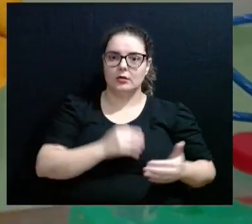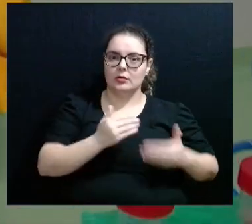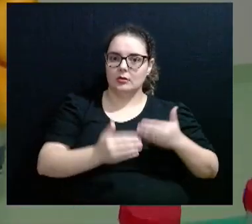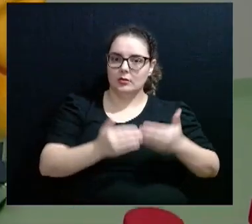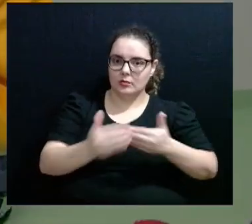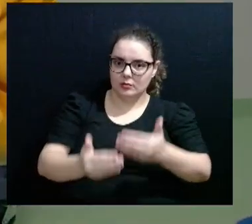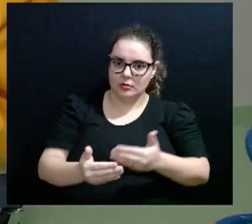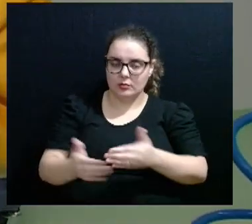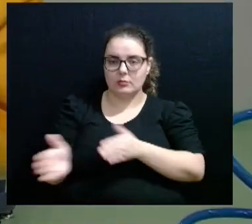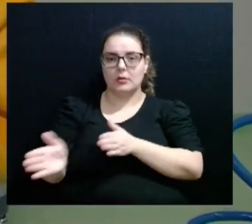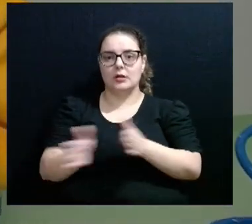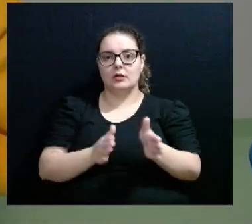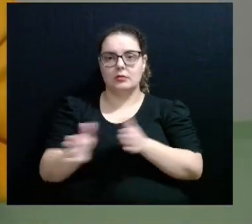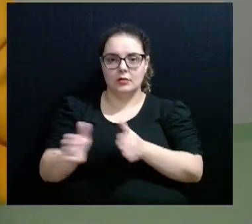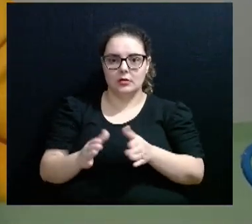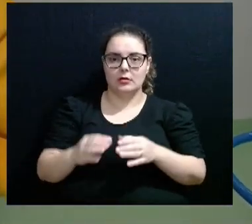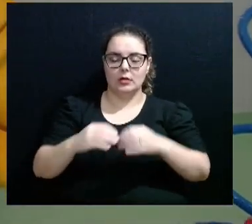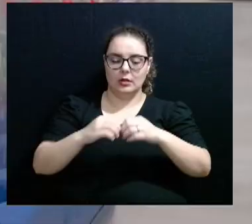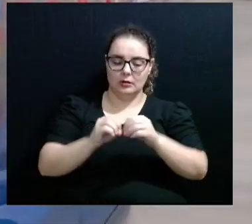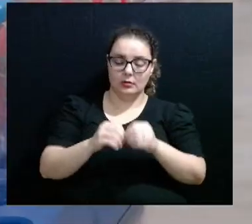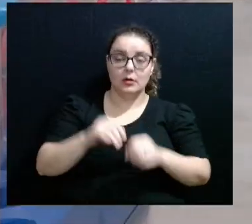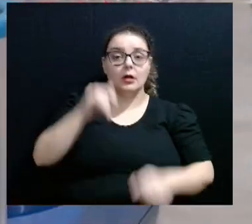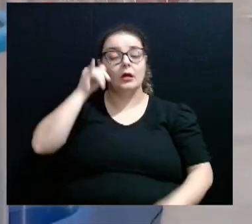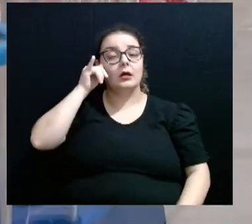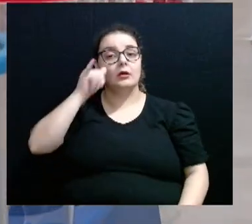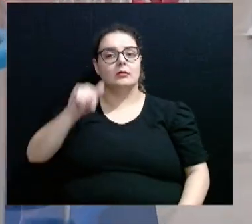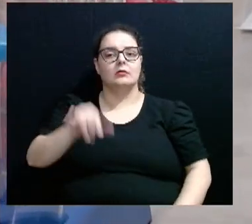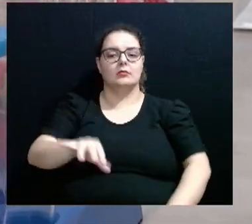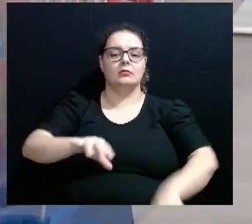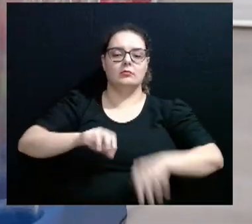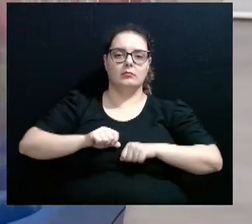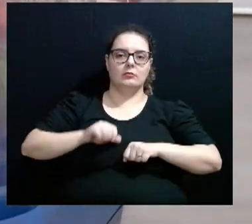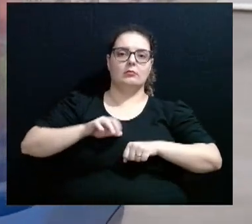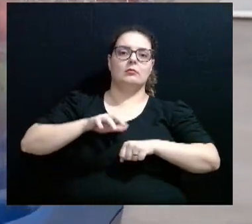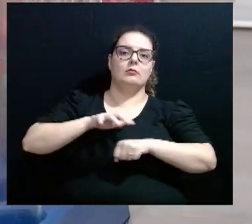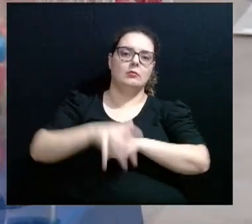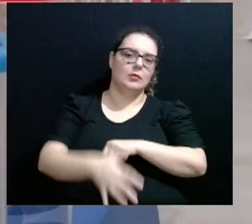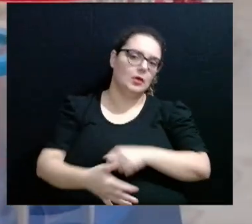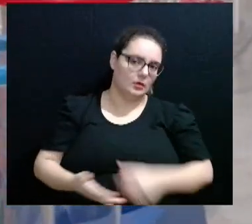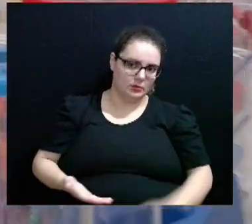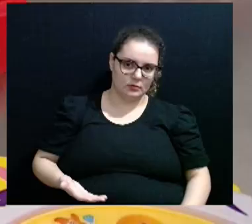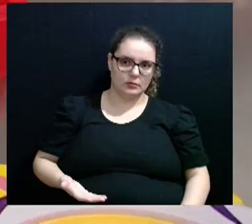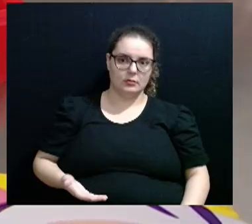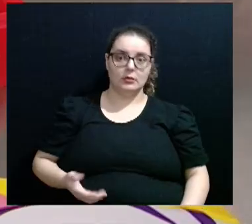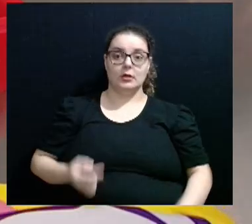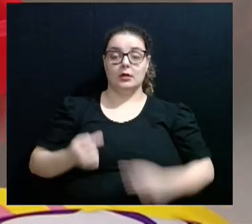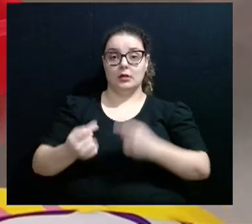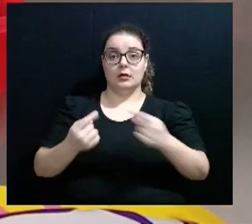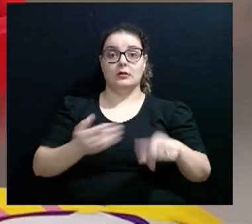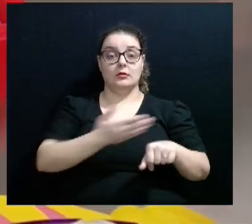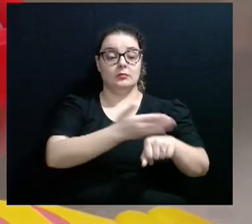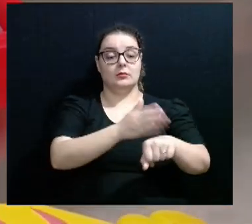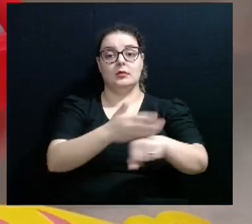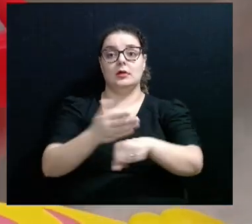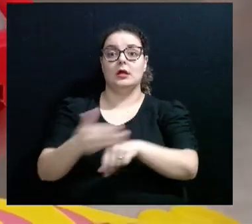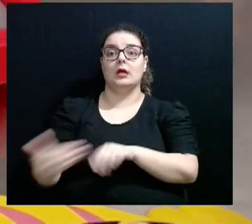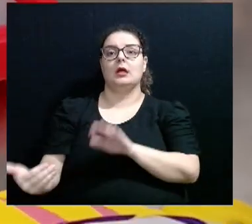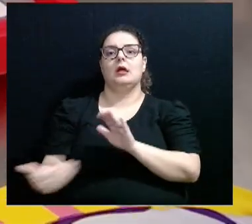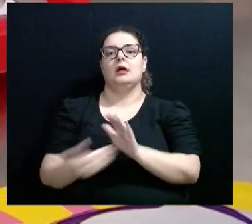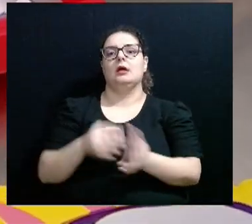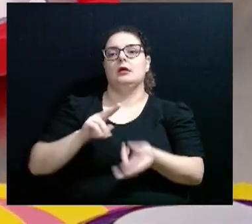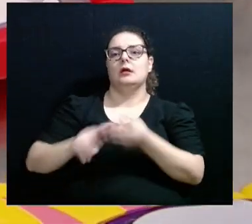o laboratório, evitando contaminação. Cada pesquisador passa por esse treinamento até ficar apto para atuar